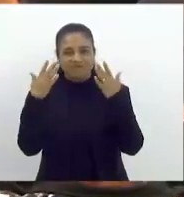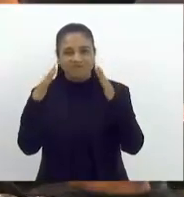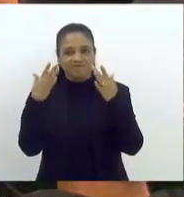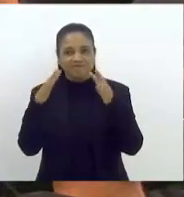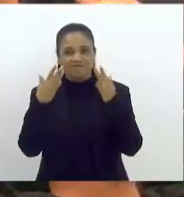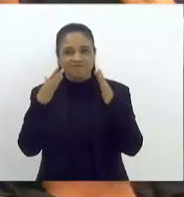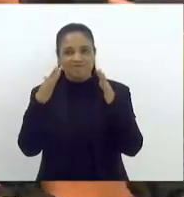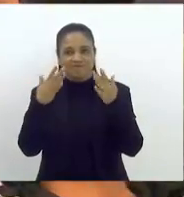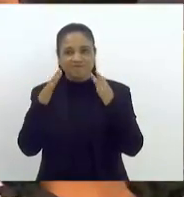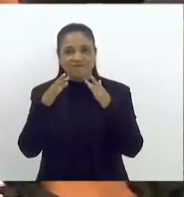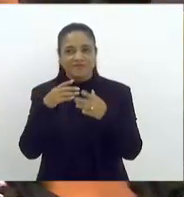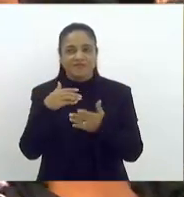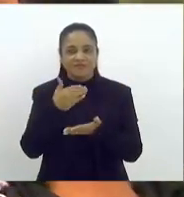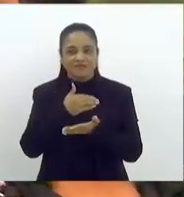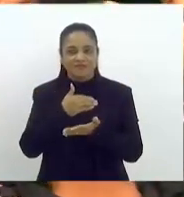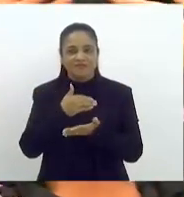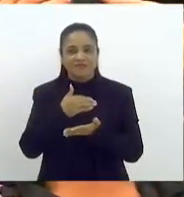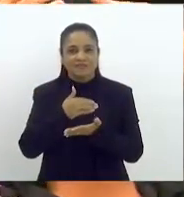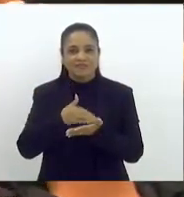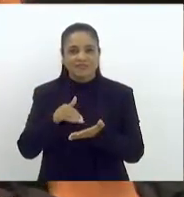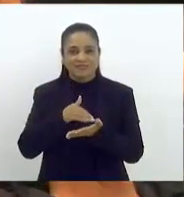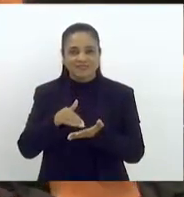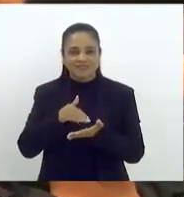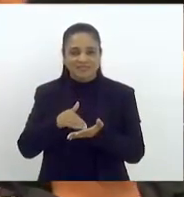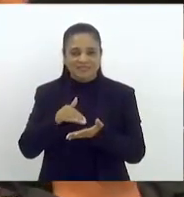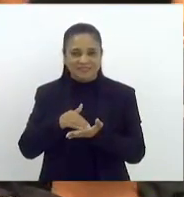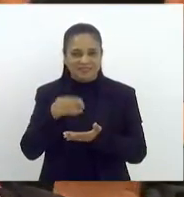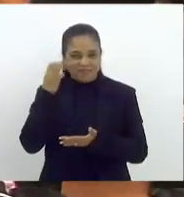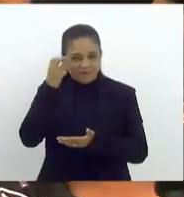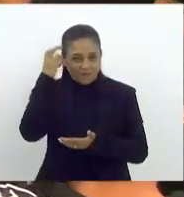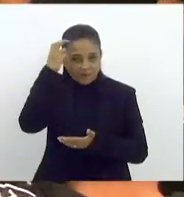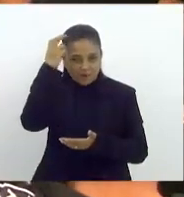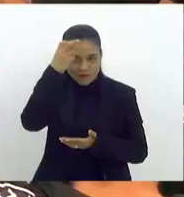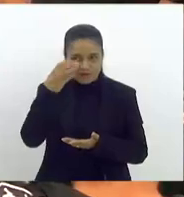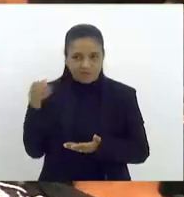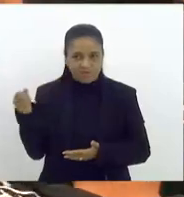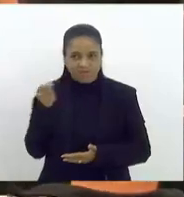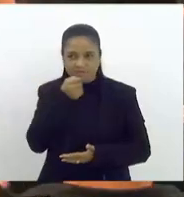passar agora para secretária Verônica vai lá família